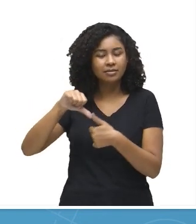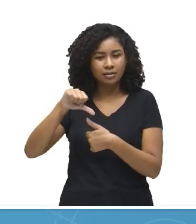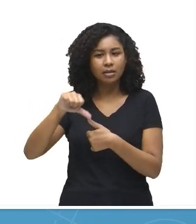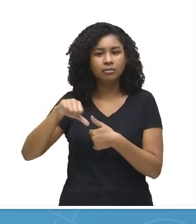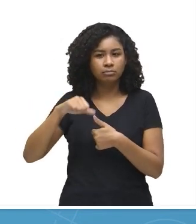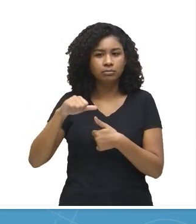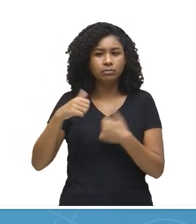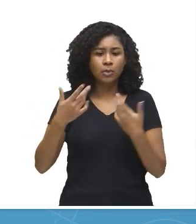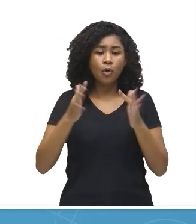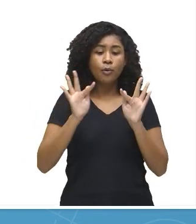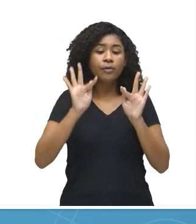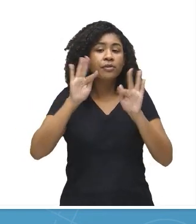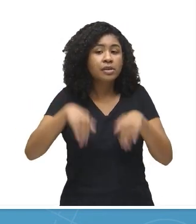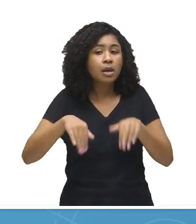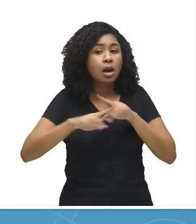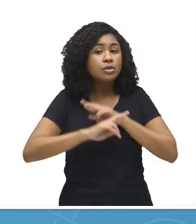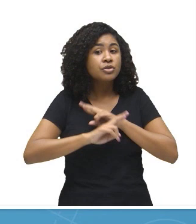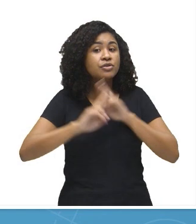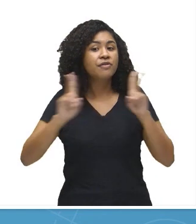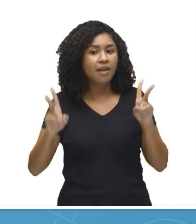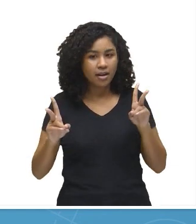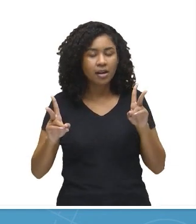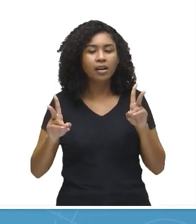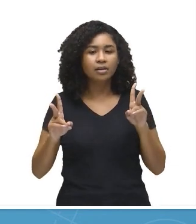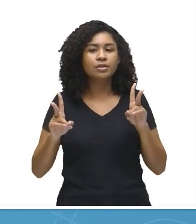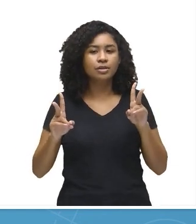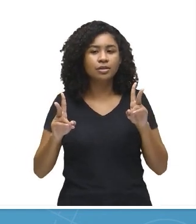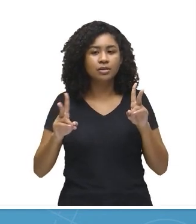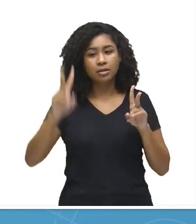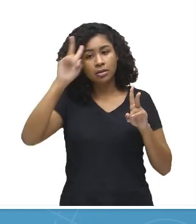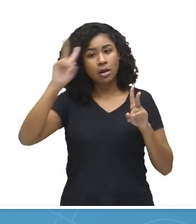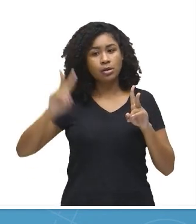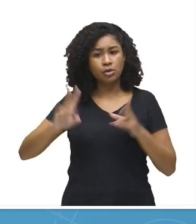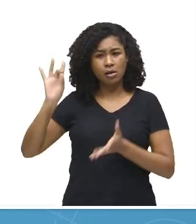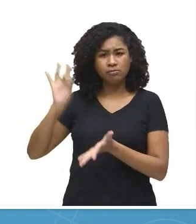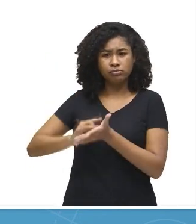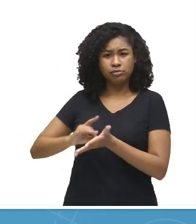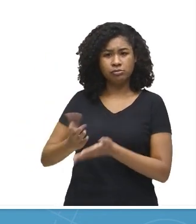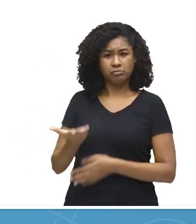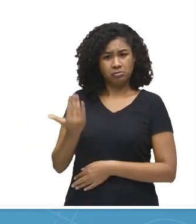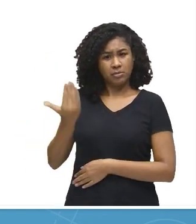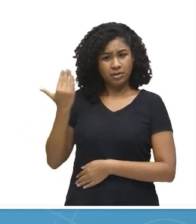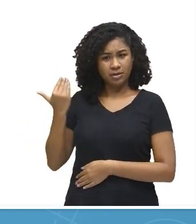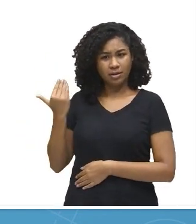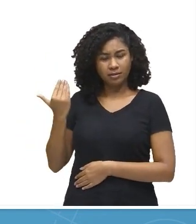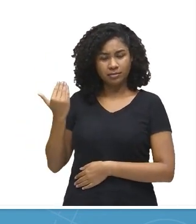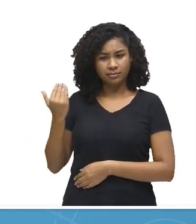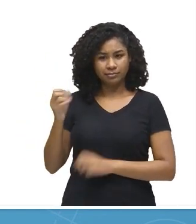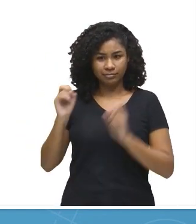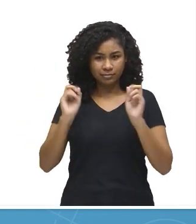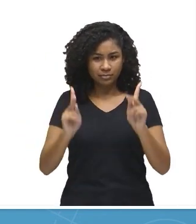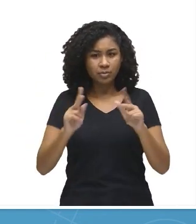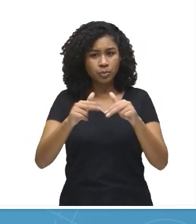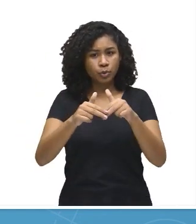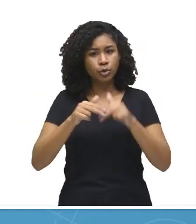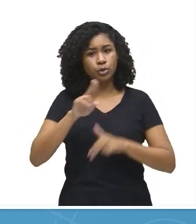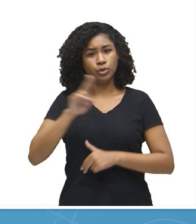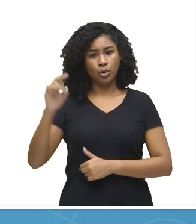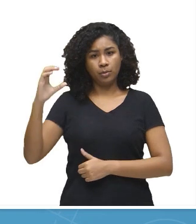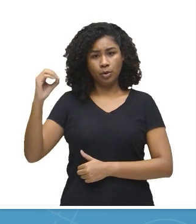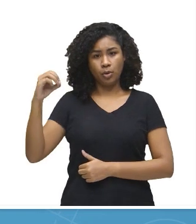um final diferente da história anterior, da história original, né? Então, por isso que se chama